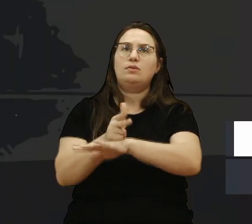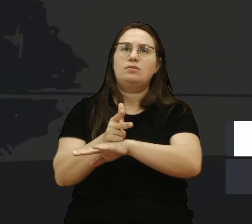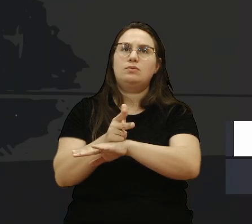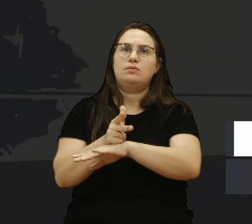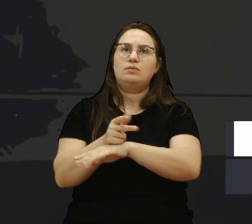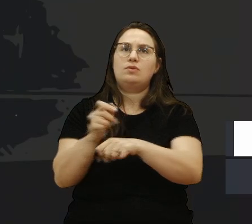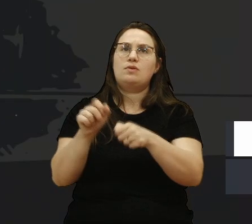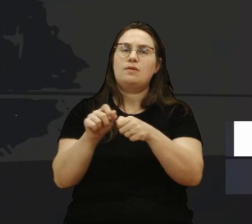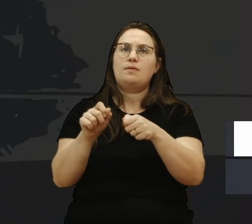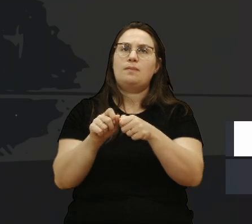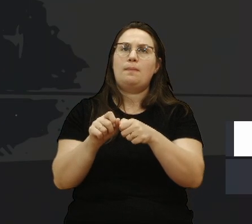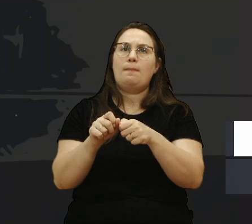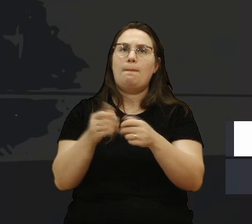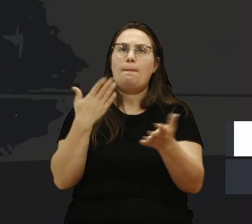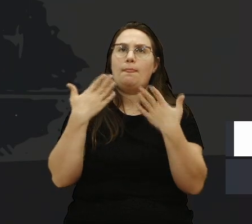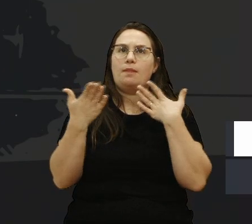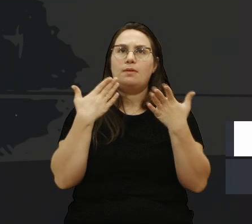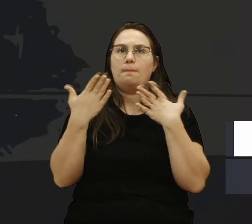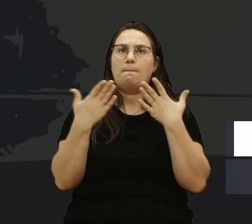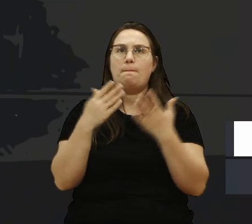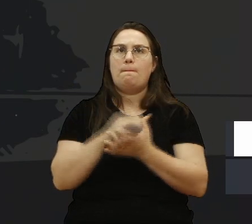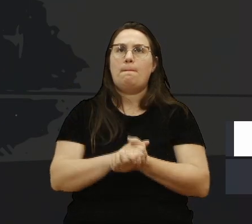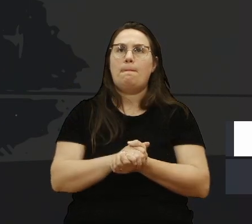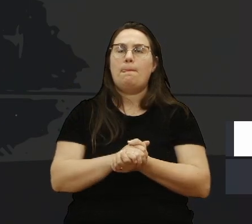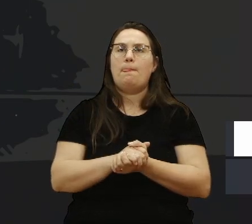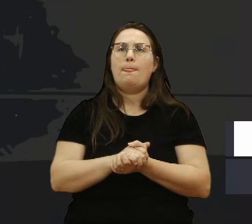fiz, para nós depois discutir. Por favor.